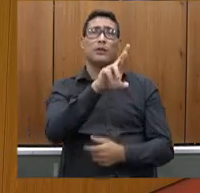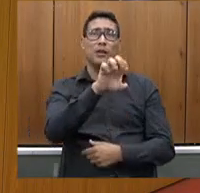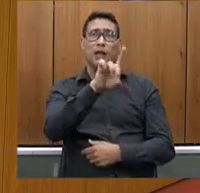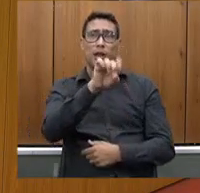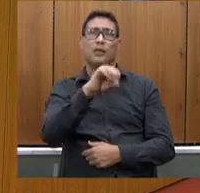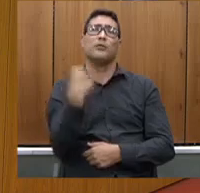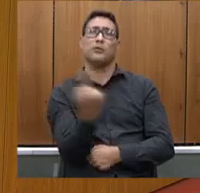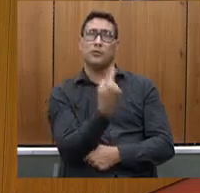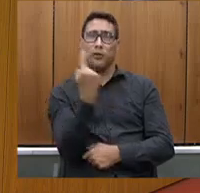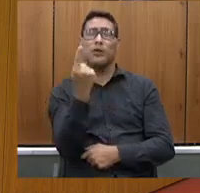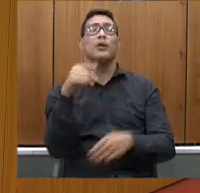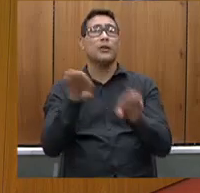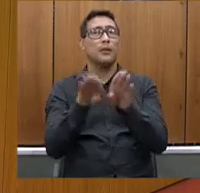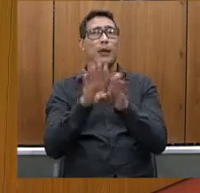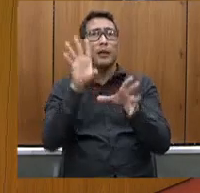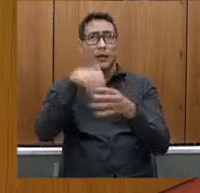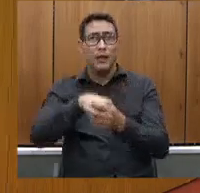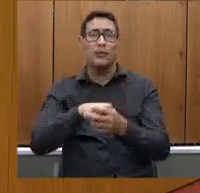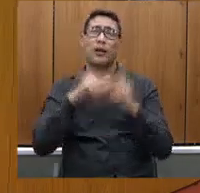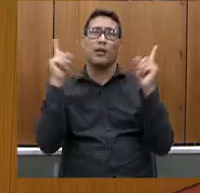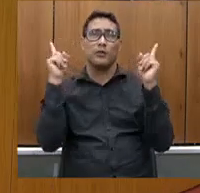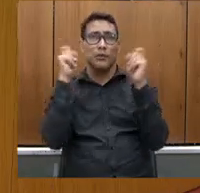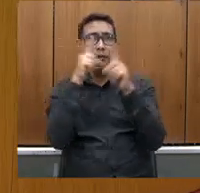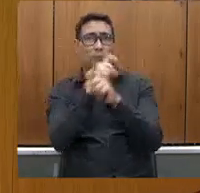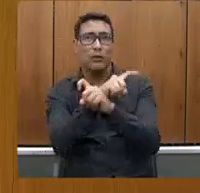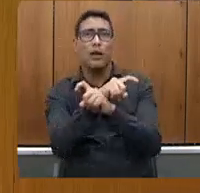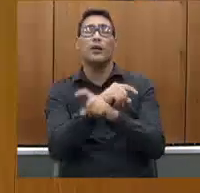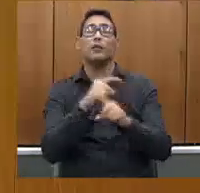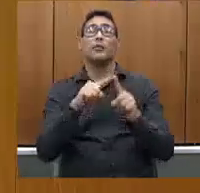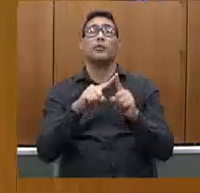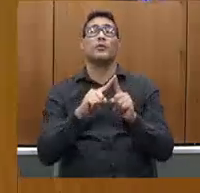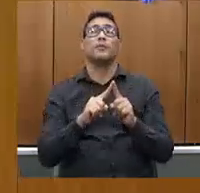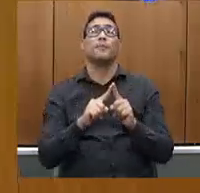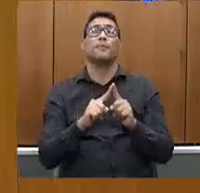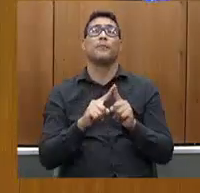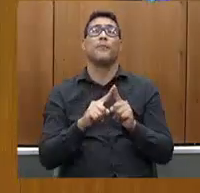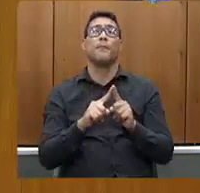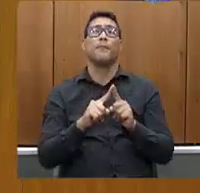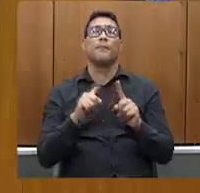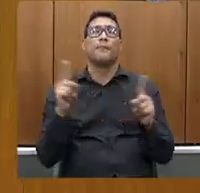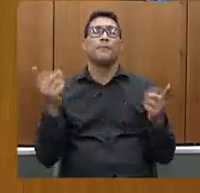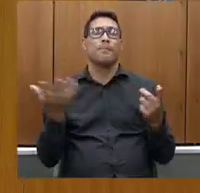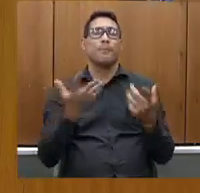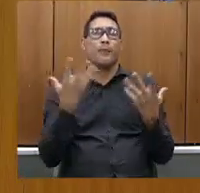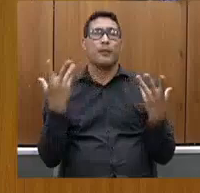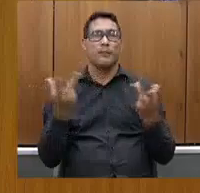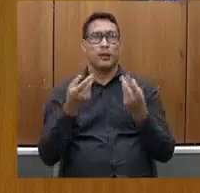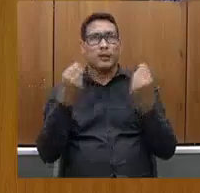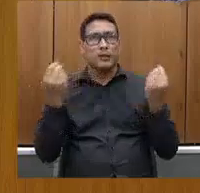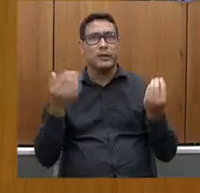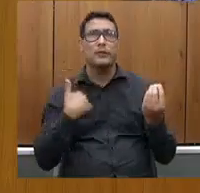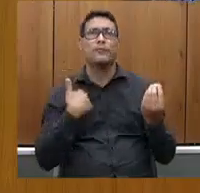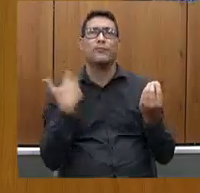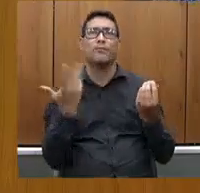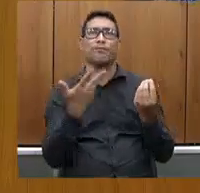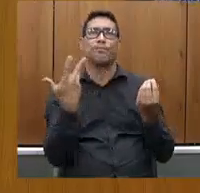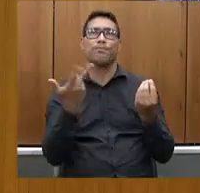dentro das dificuldades das demandas deles é lógico que uma uma delegacia